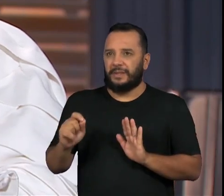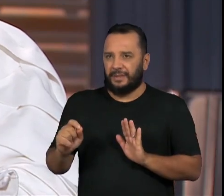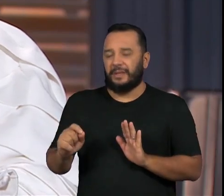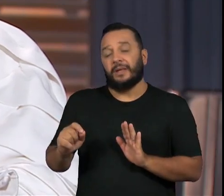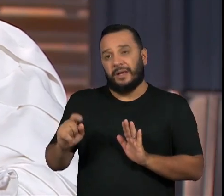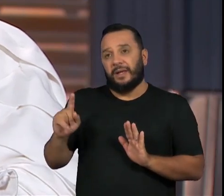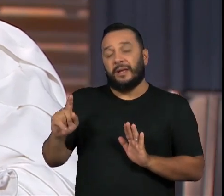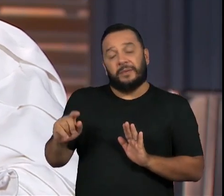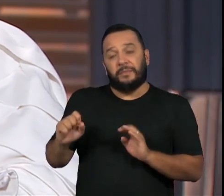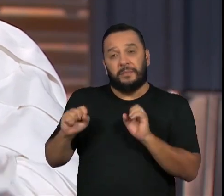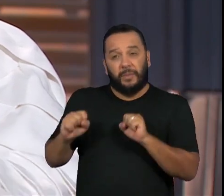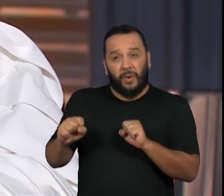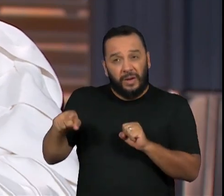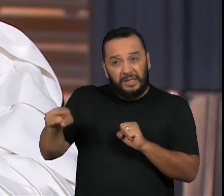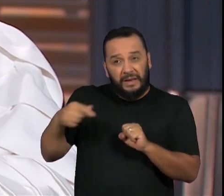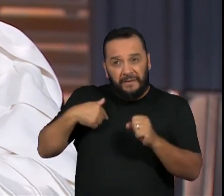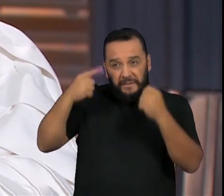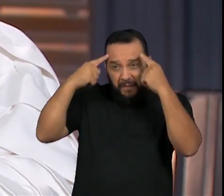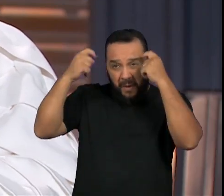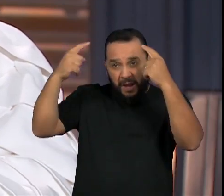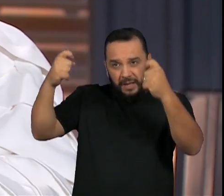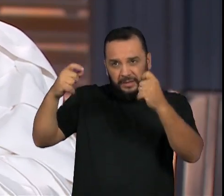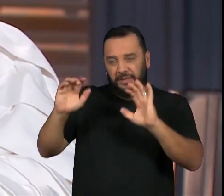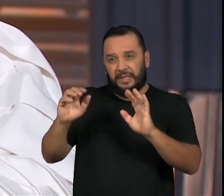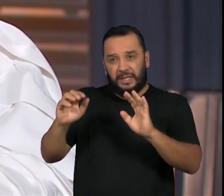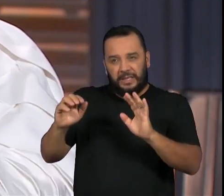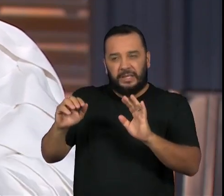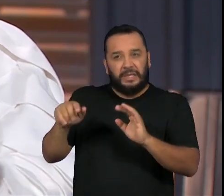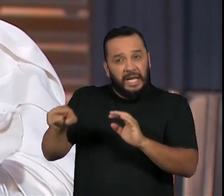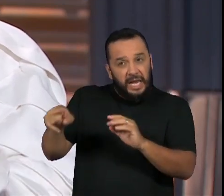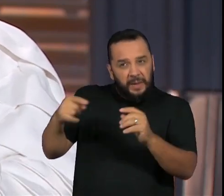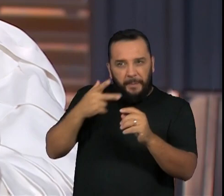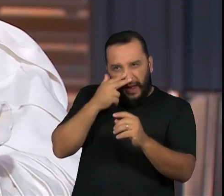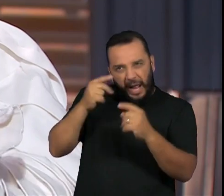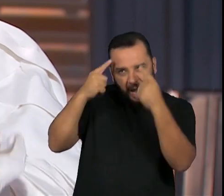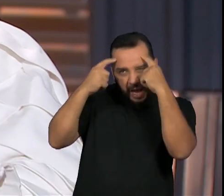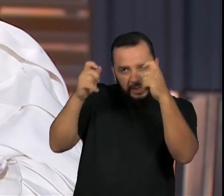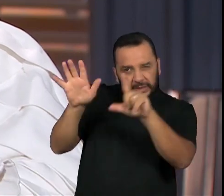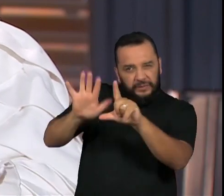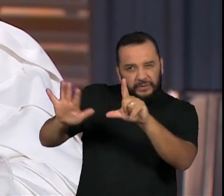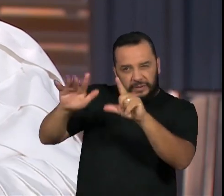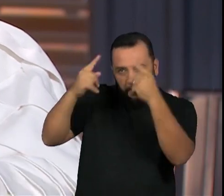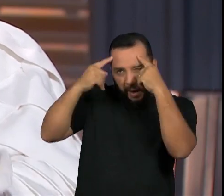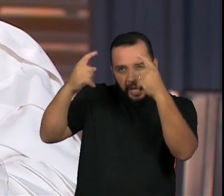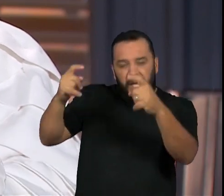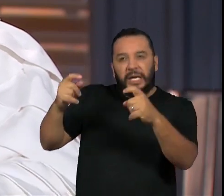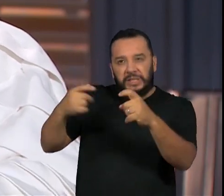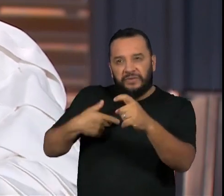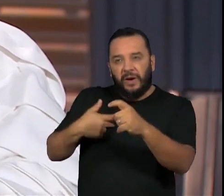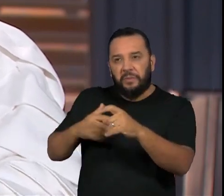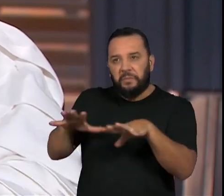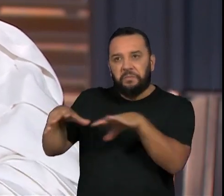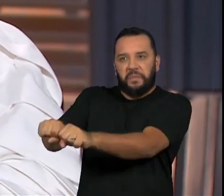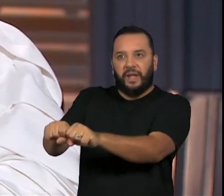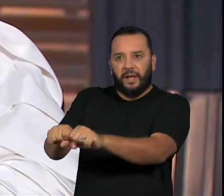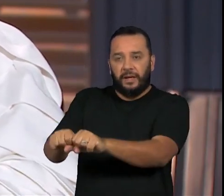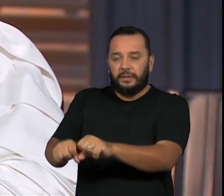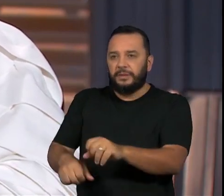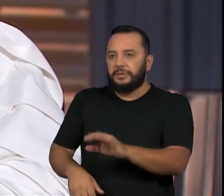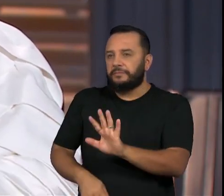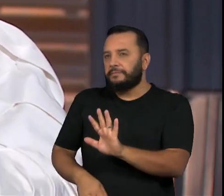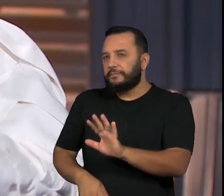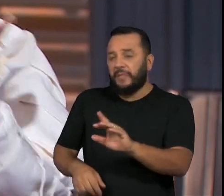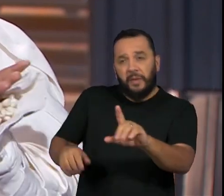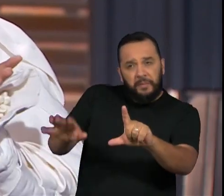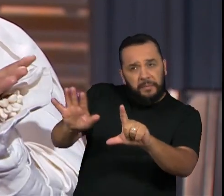vulnerabilidade à violência, né, vamos aqui conter. Né? Se parece mais com aquelas corporalidades significadas referentes